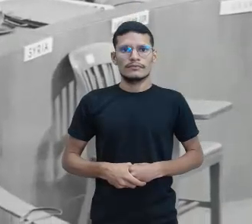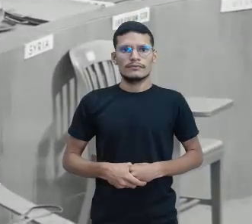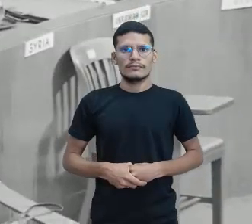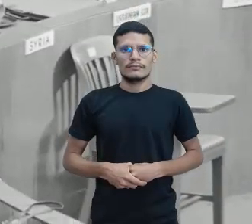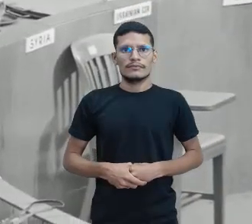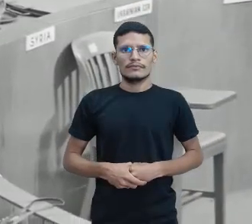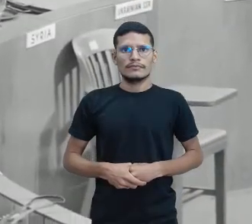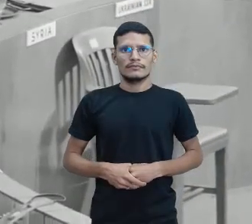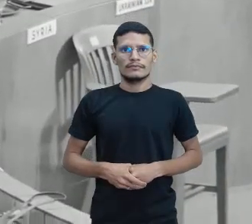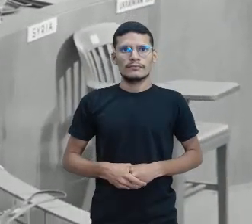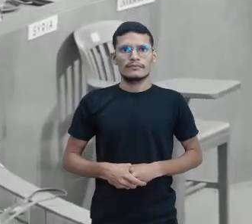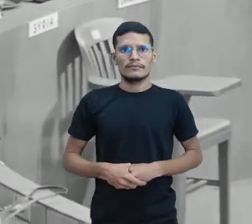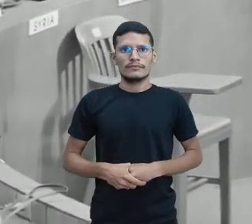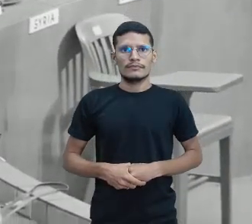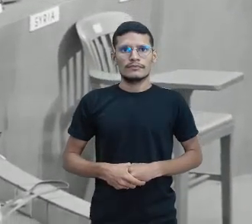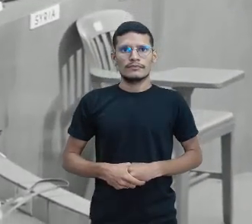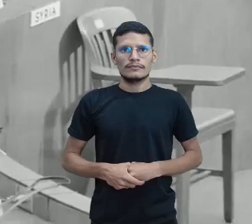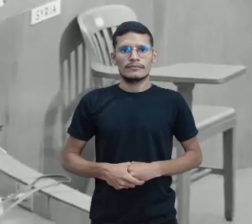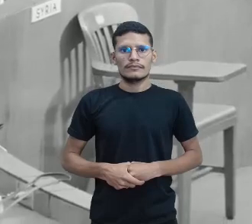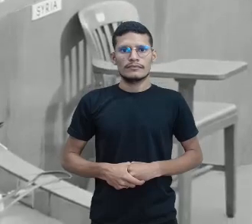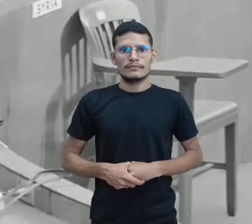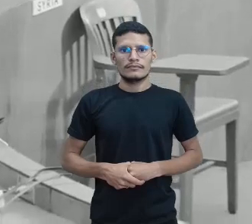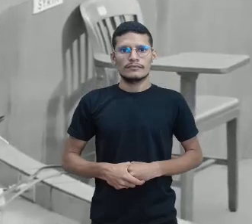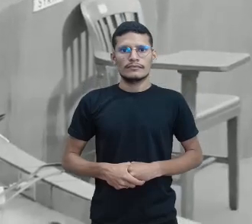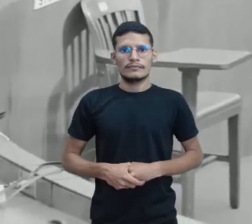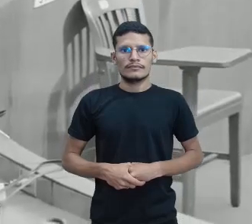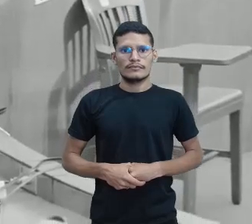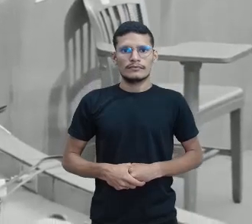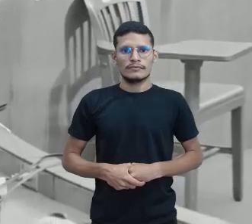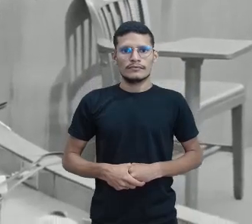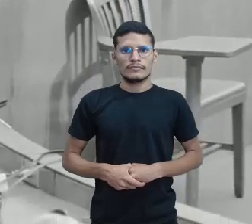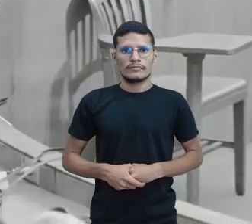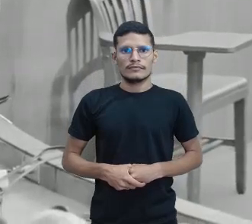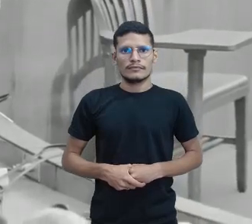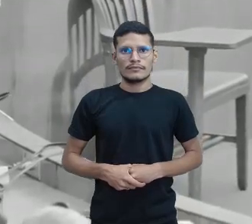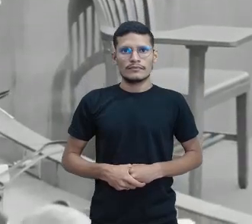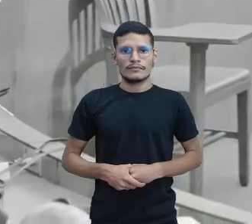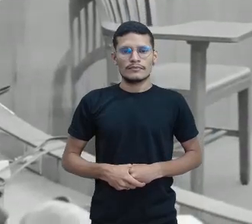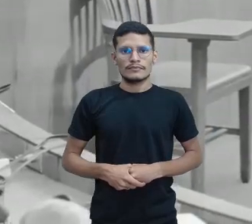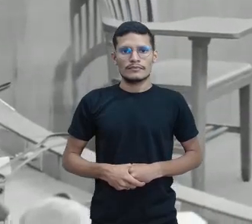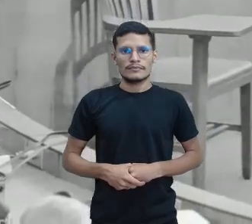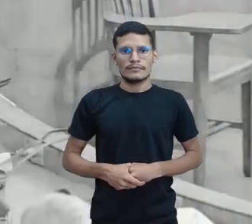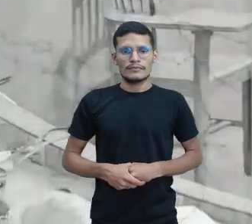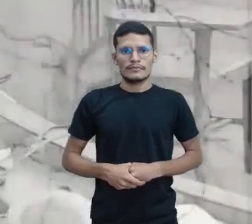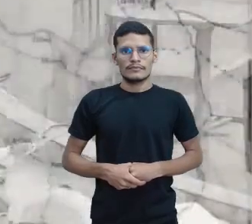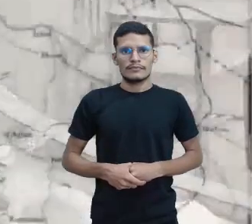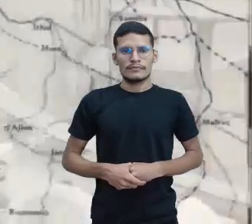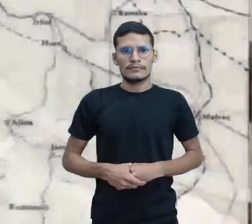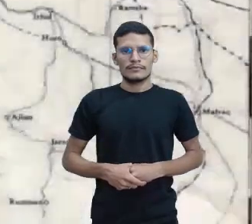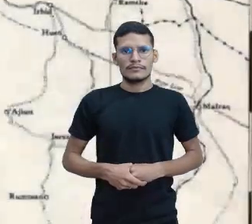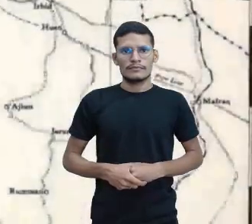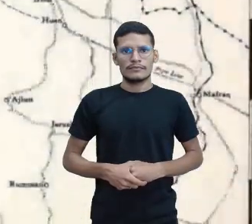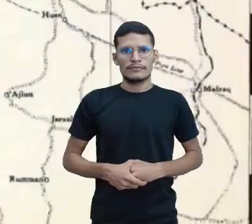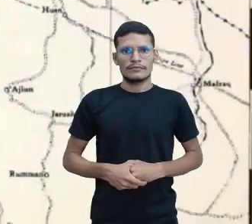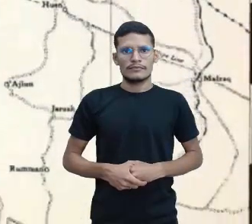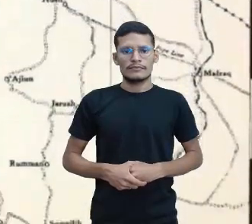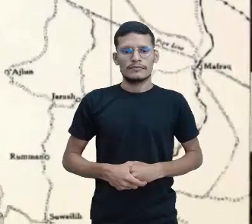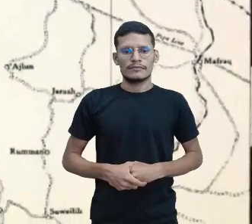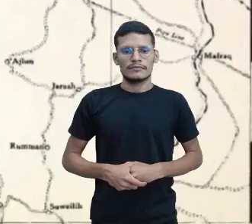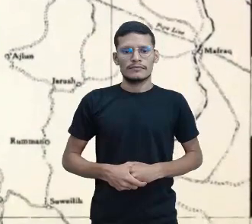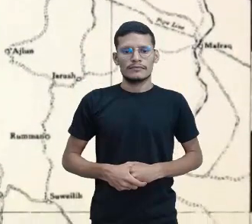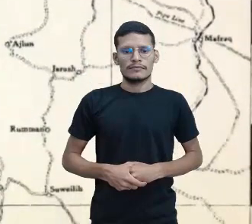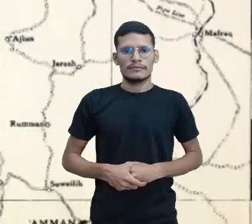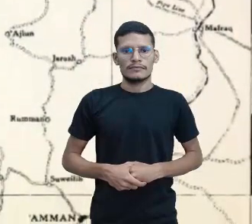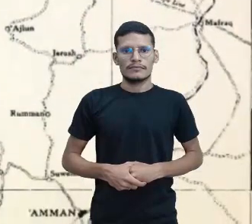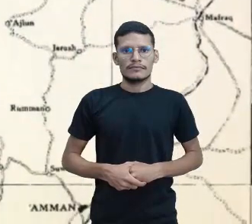término do mandato britânico, em 1947, a Assembleia Geral das Nações Unidas propôs uma partilha do território.